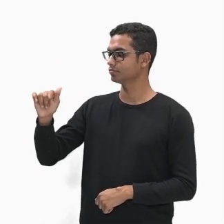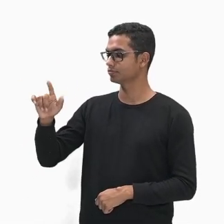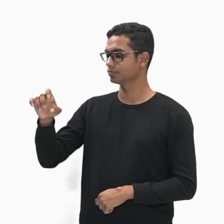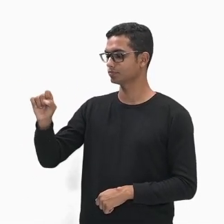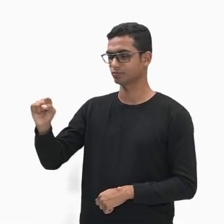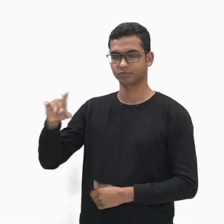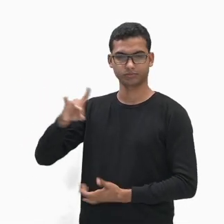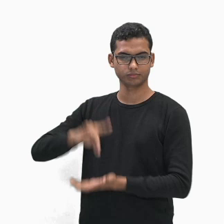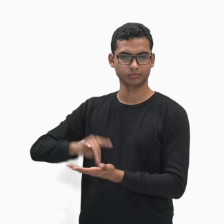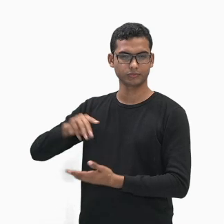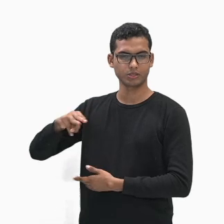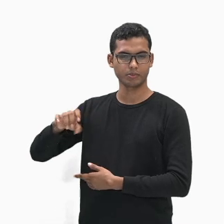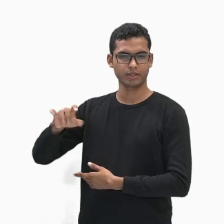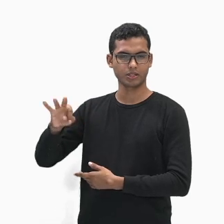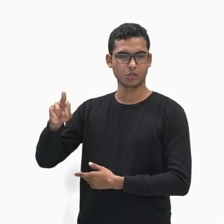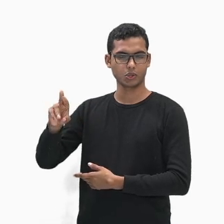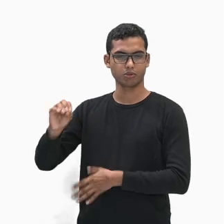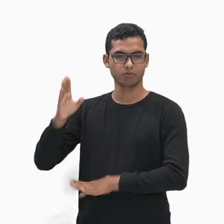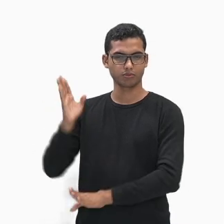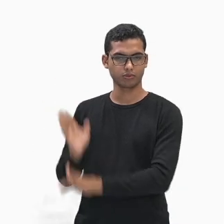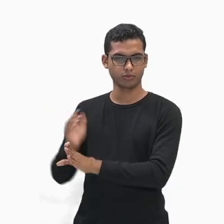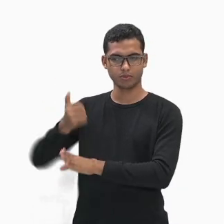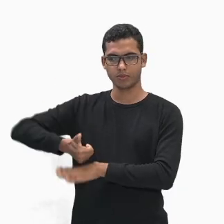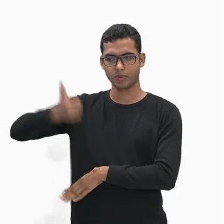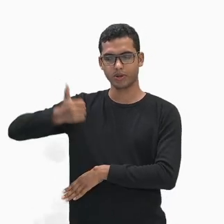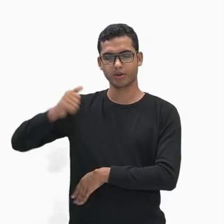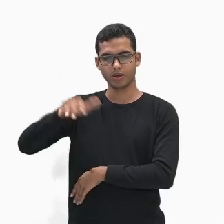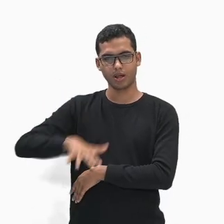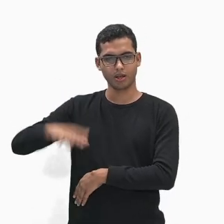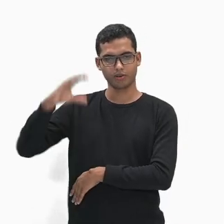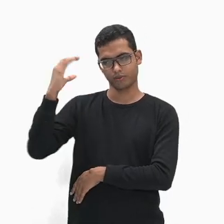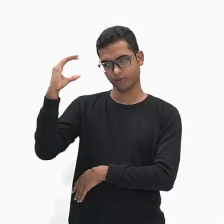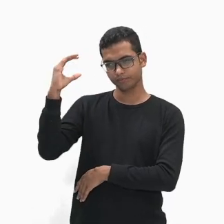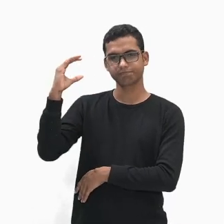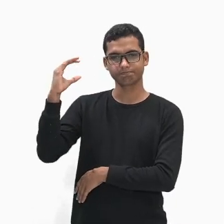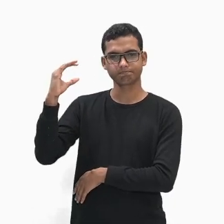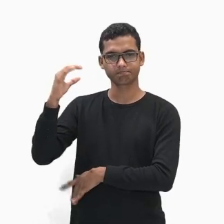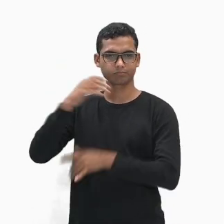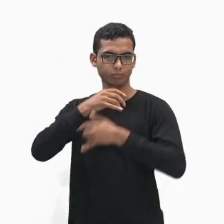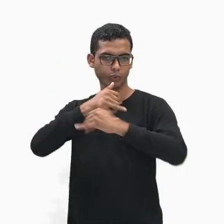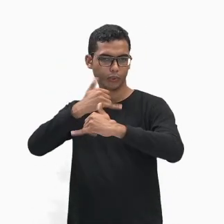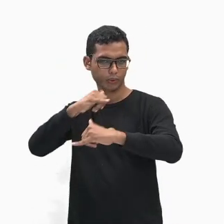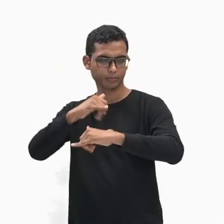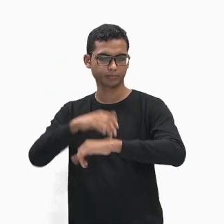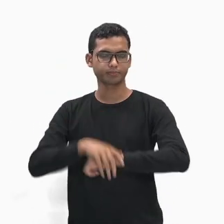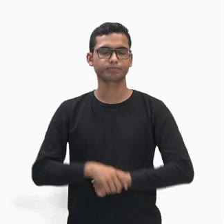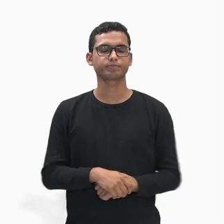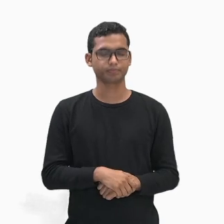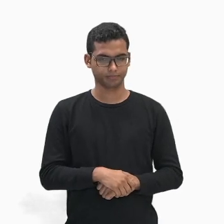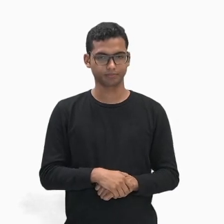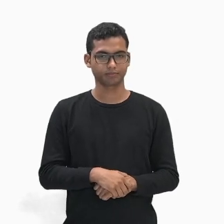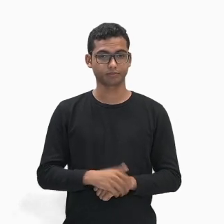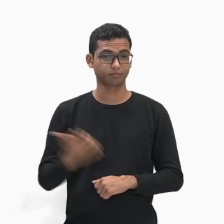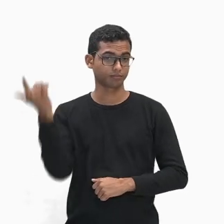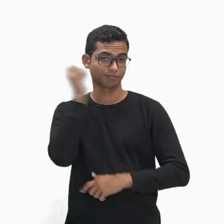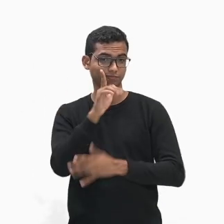Mileto. Vejam aí que ele descobriu, ele é um filósofo grego e descobriu